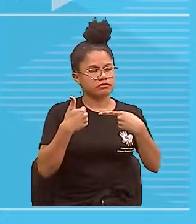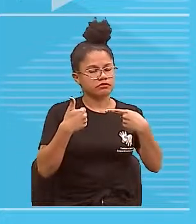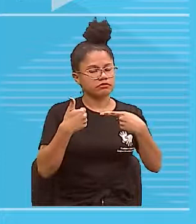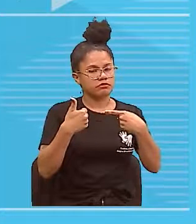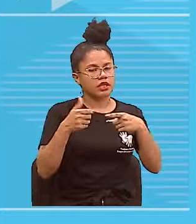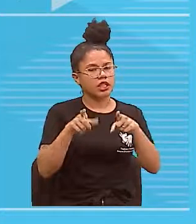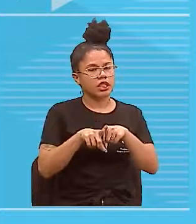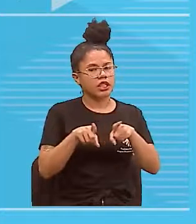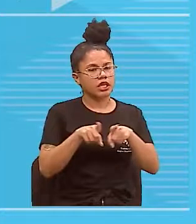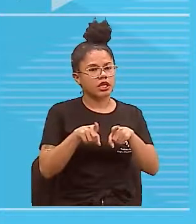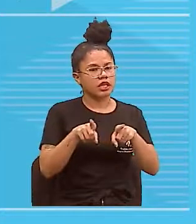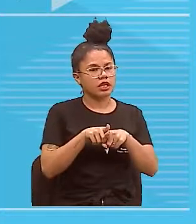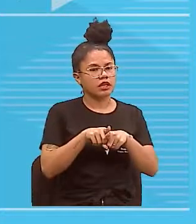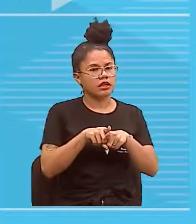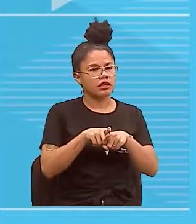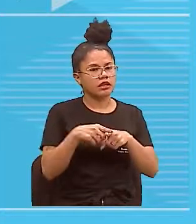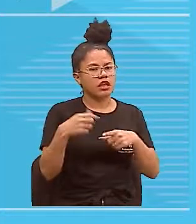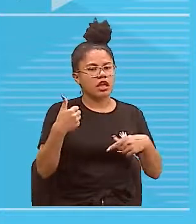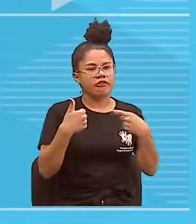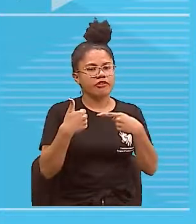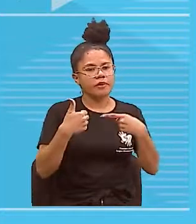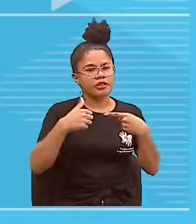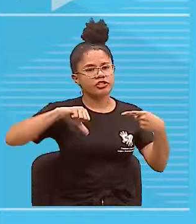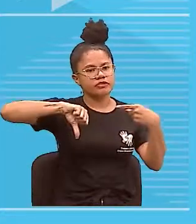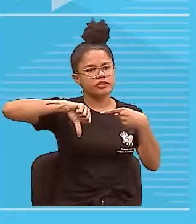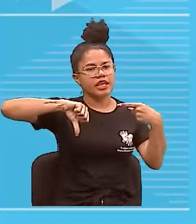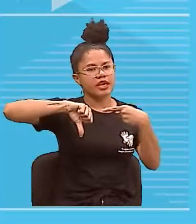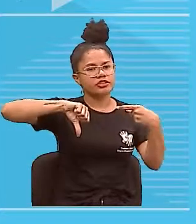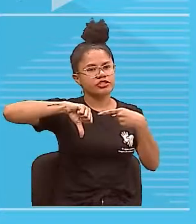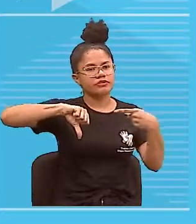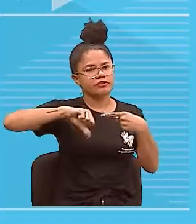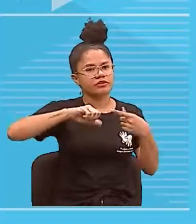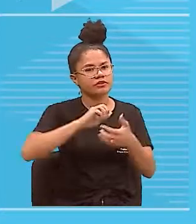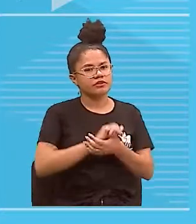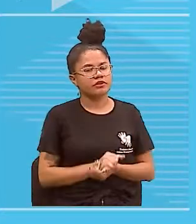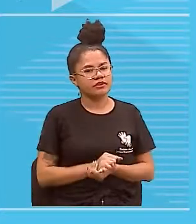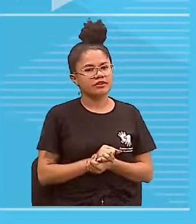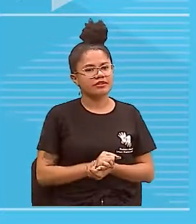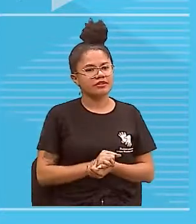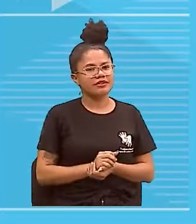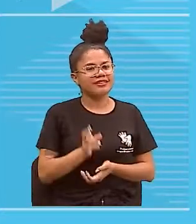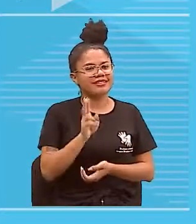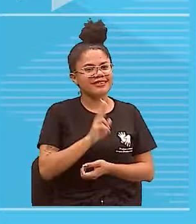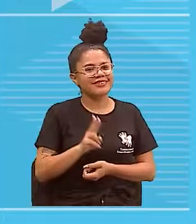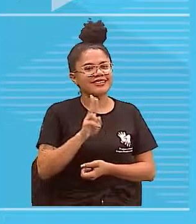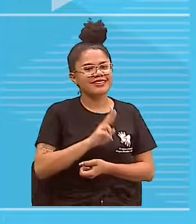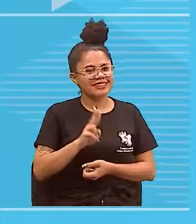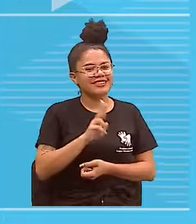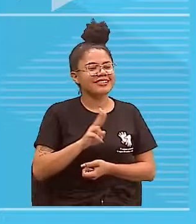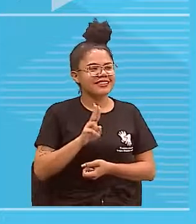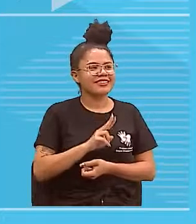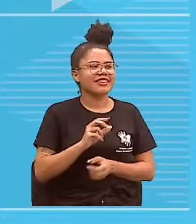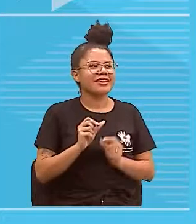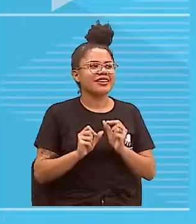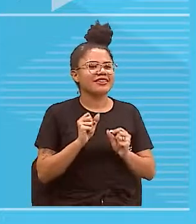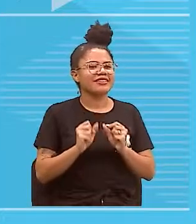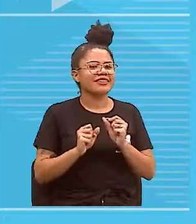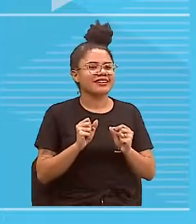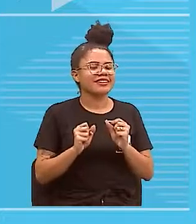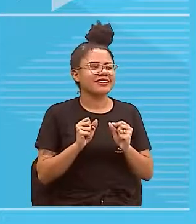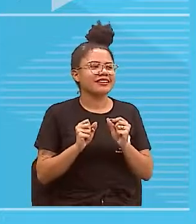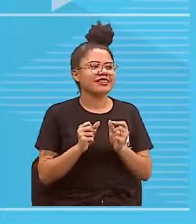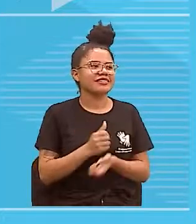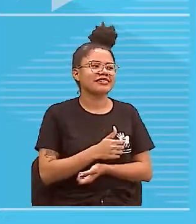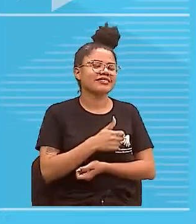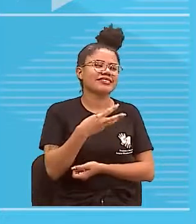também vai dar errado aqui o exceto a segunda pessoa tu